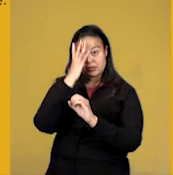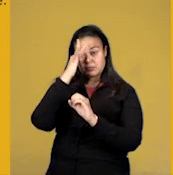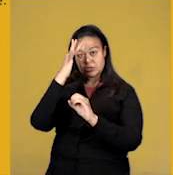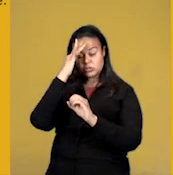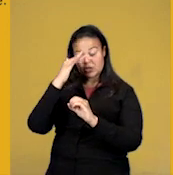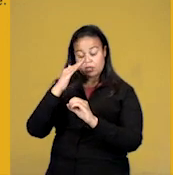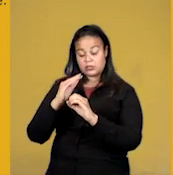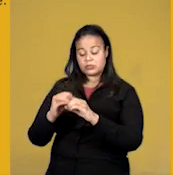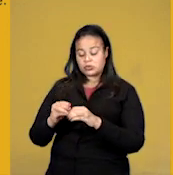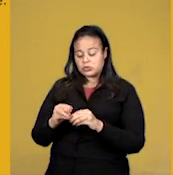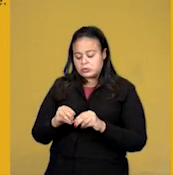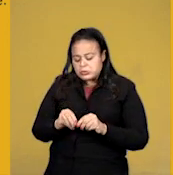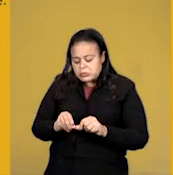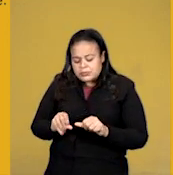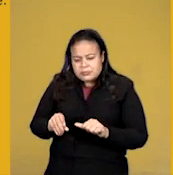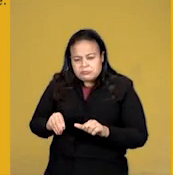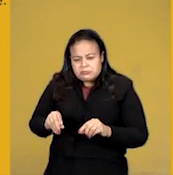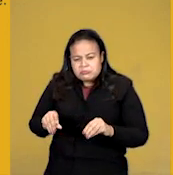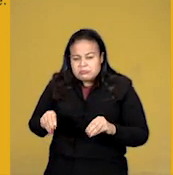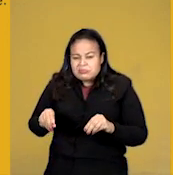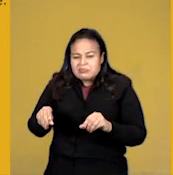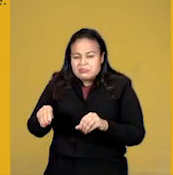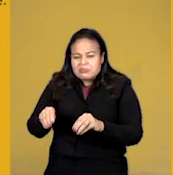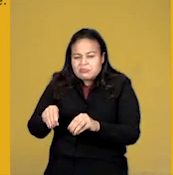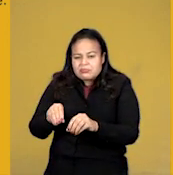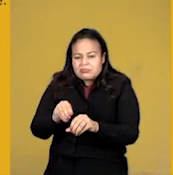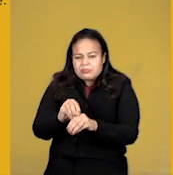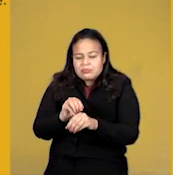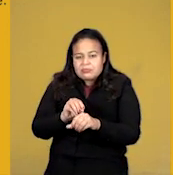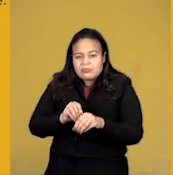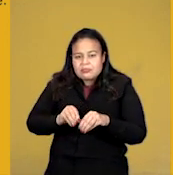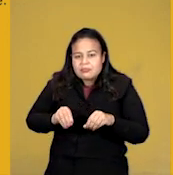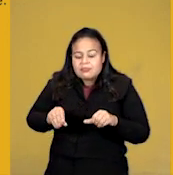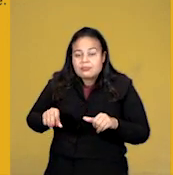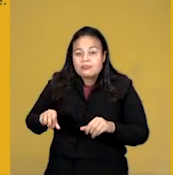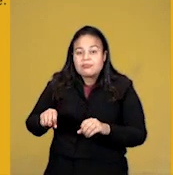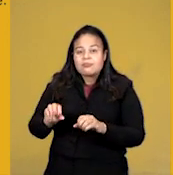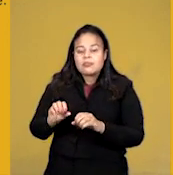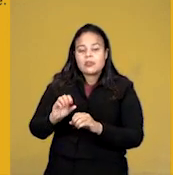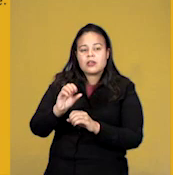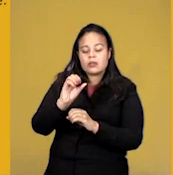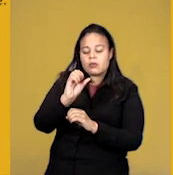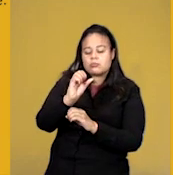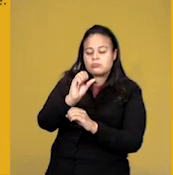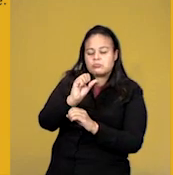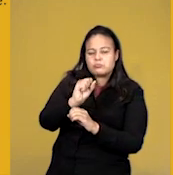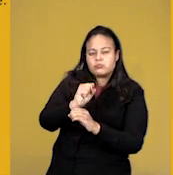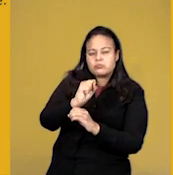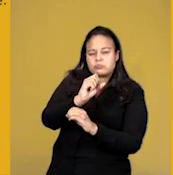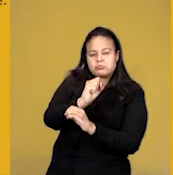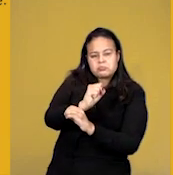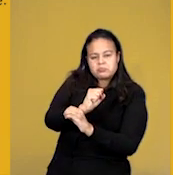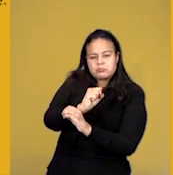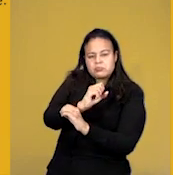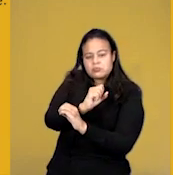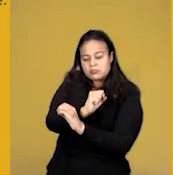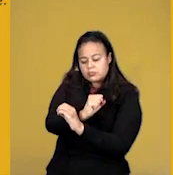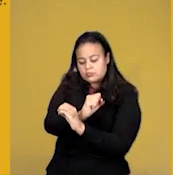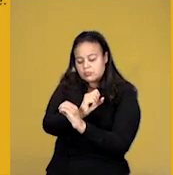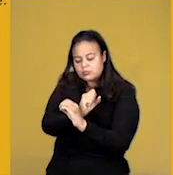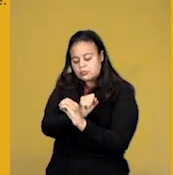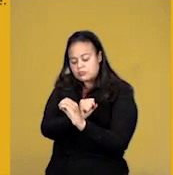tá? E eu vou colocar umas bolinhas menores vermelhas que estão